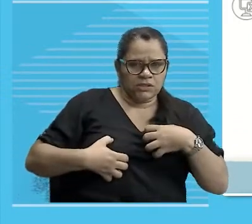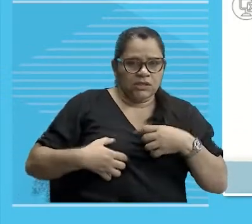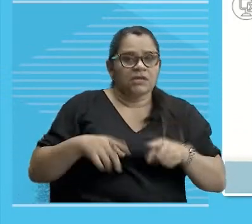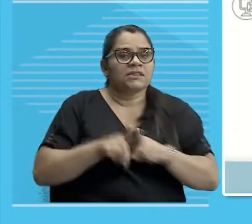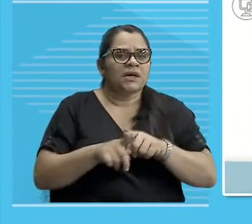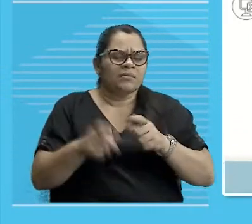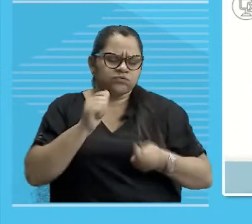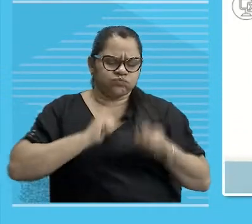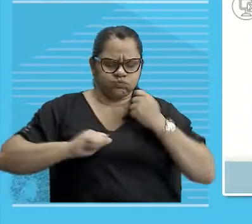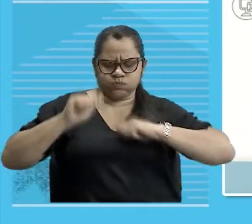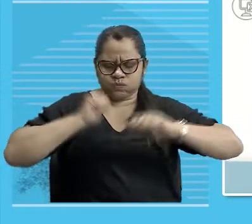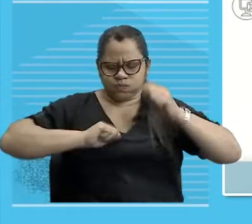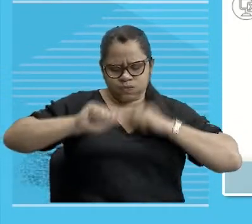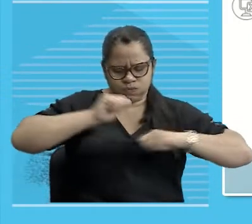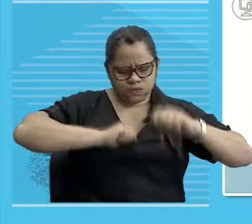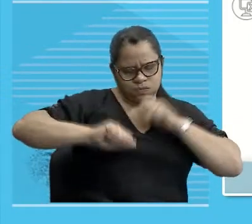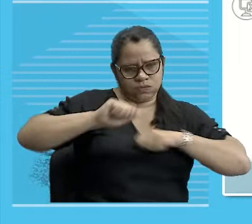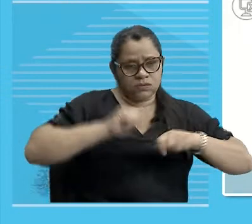ansiólise,